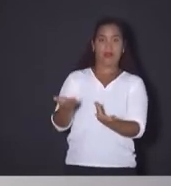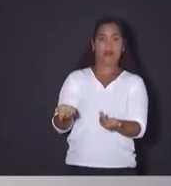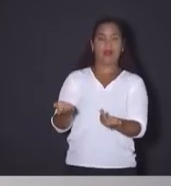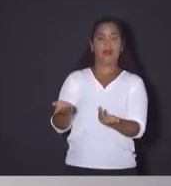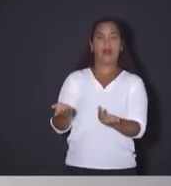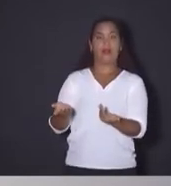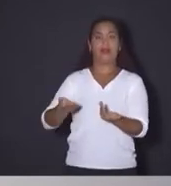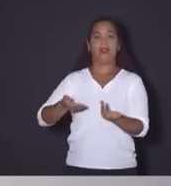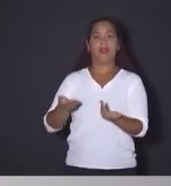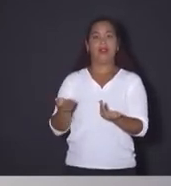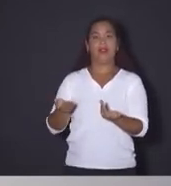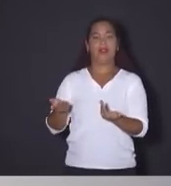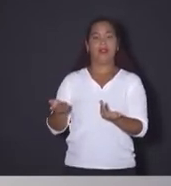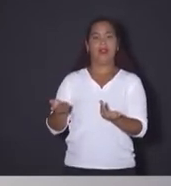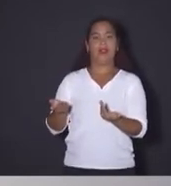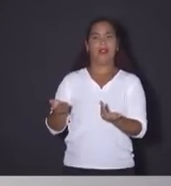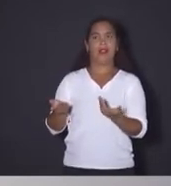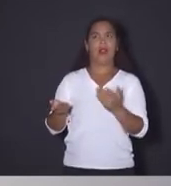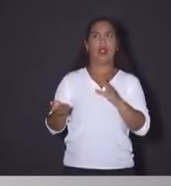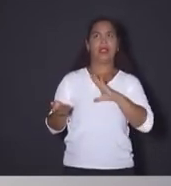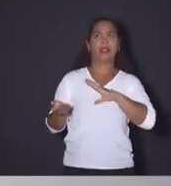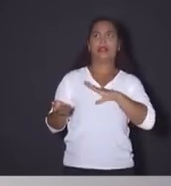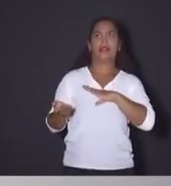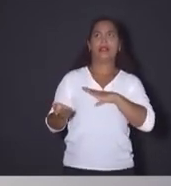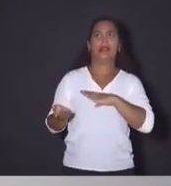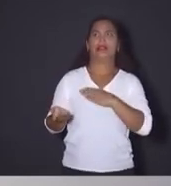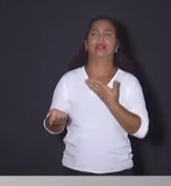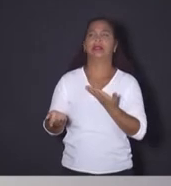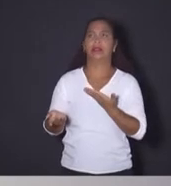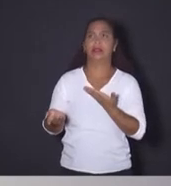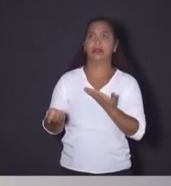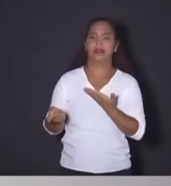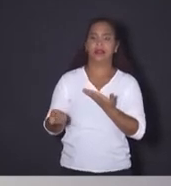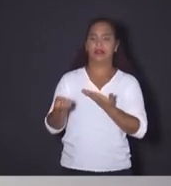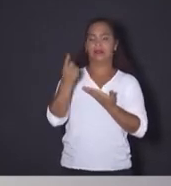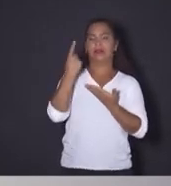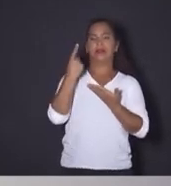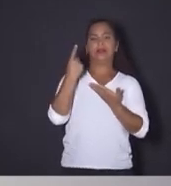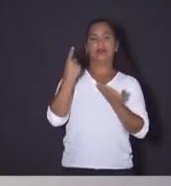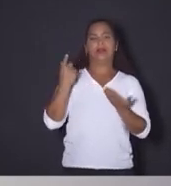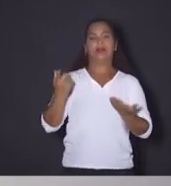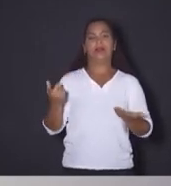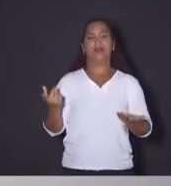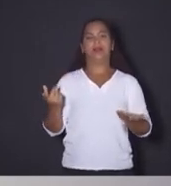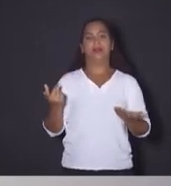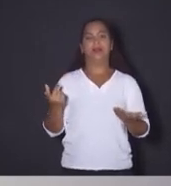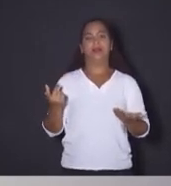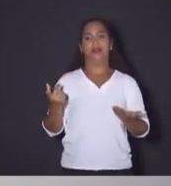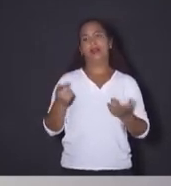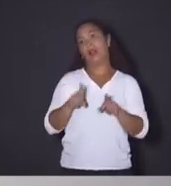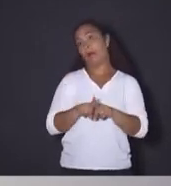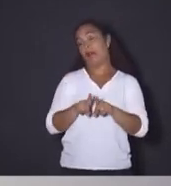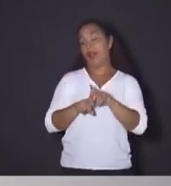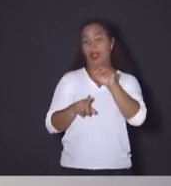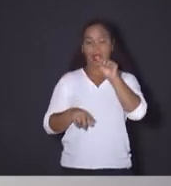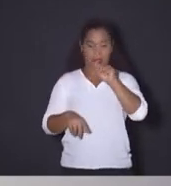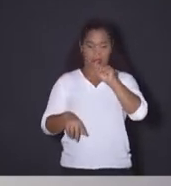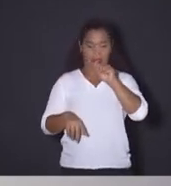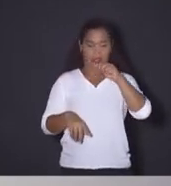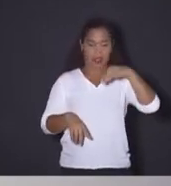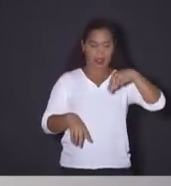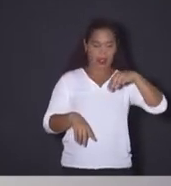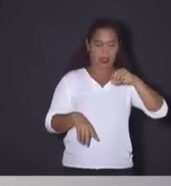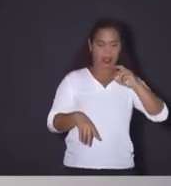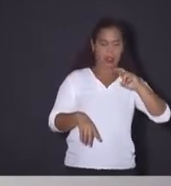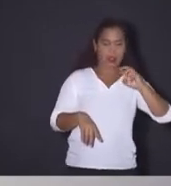estranha não tem coragem de dizer estou estranhando essa tarefa que você me demanda seria anormal no